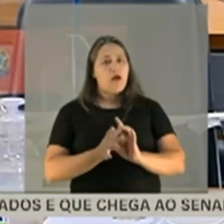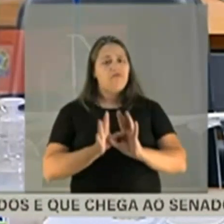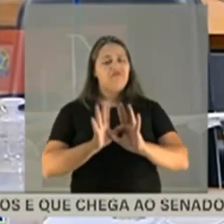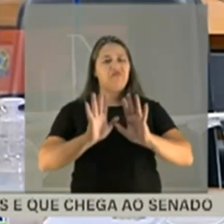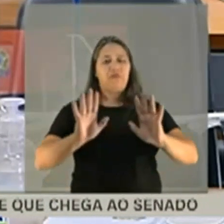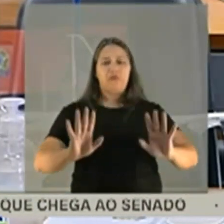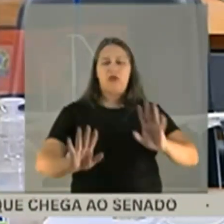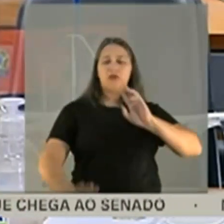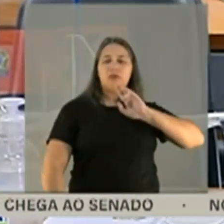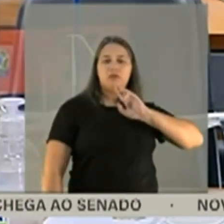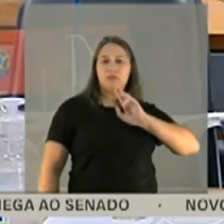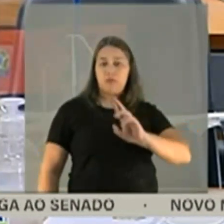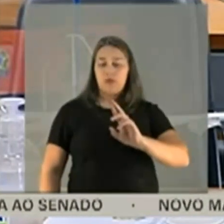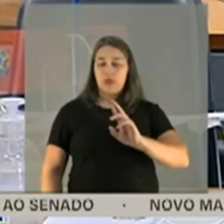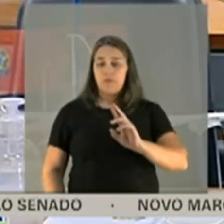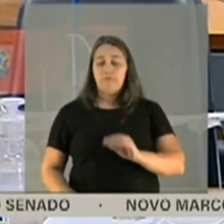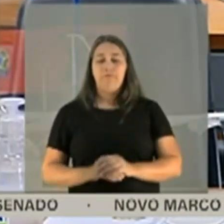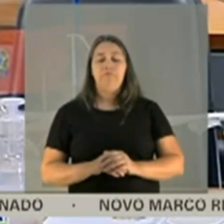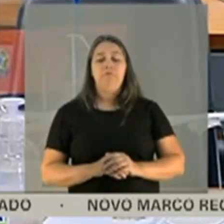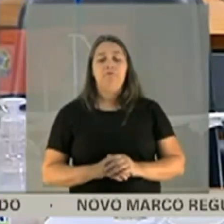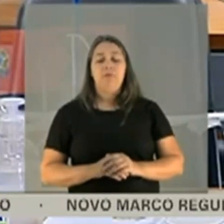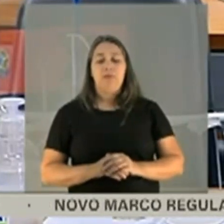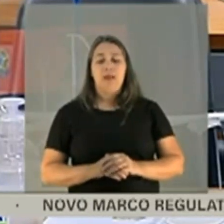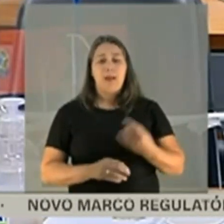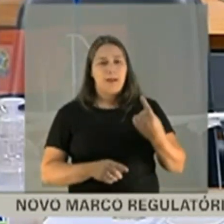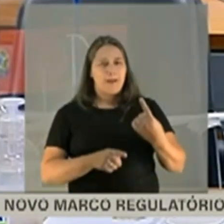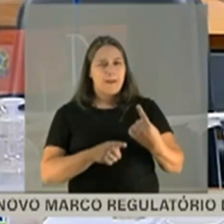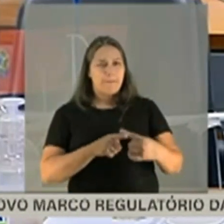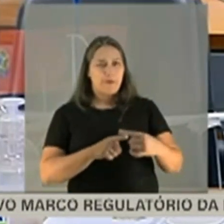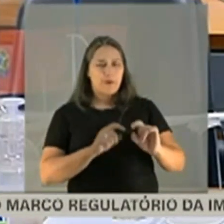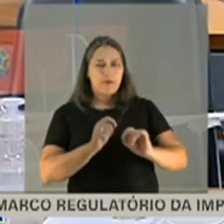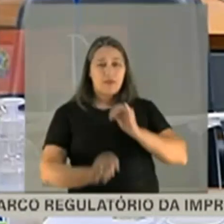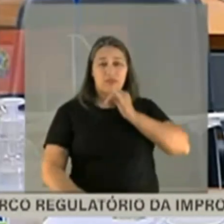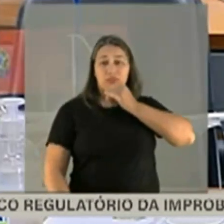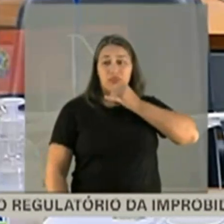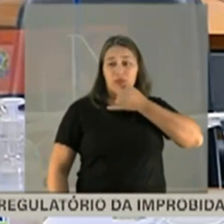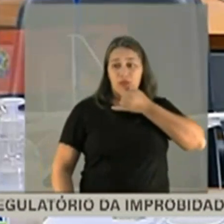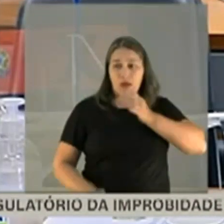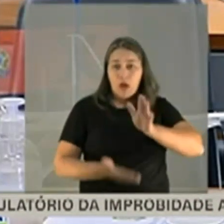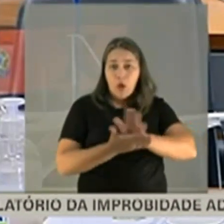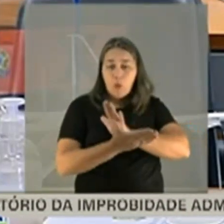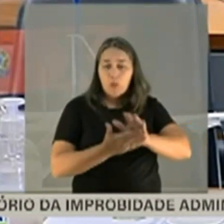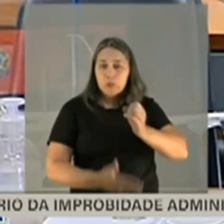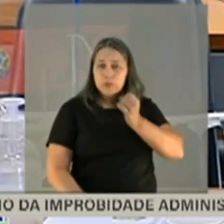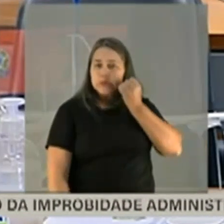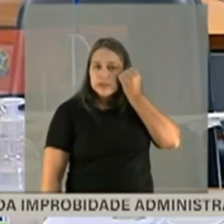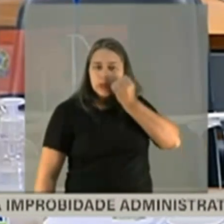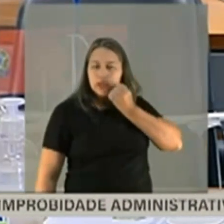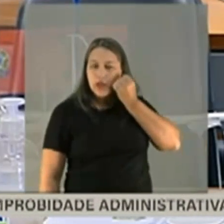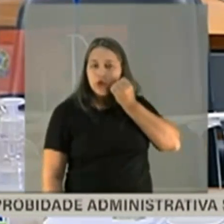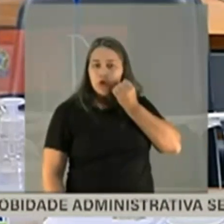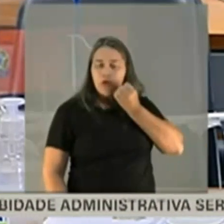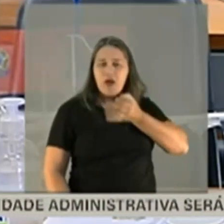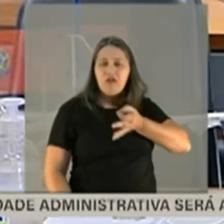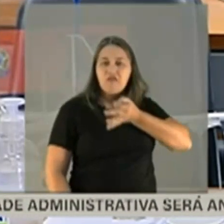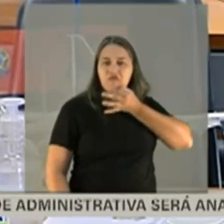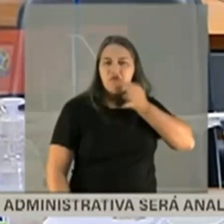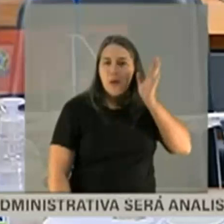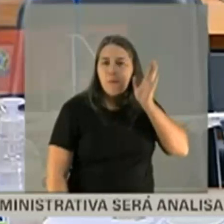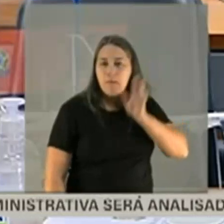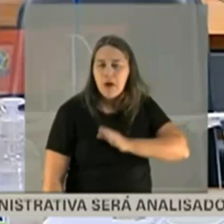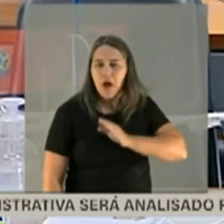para responder um ou outro, porque, infelizmente, vários senadores que criticam,